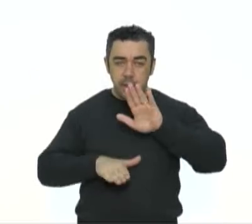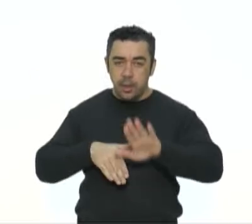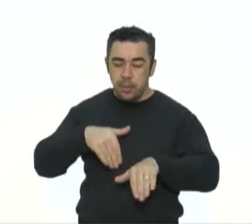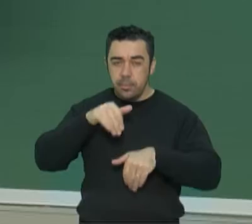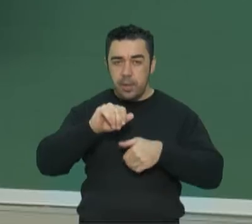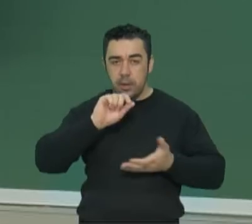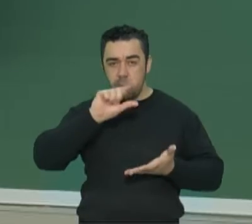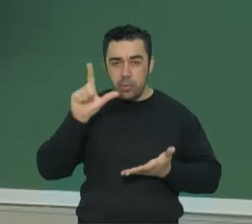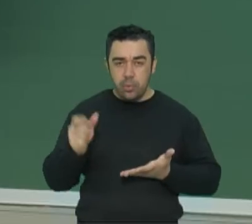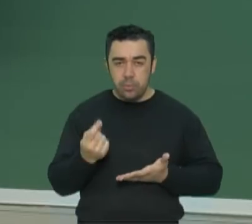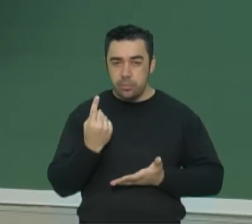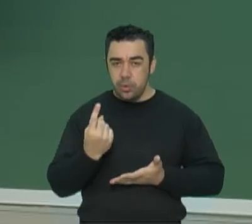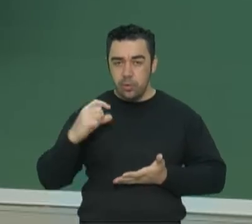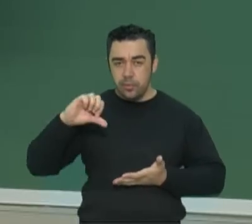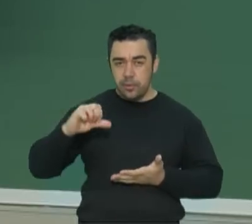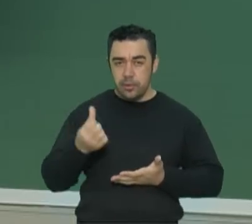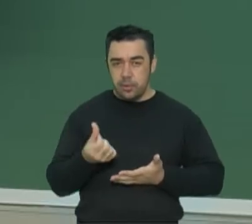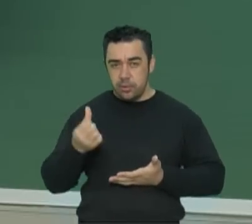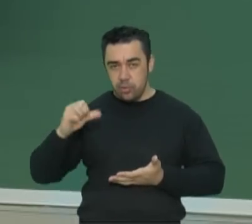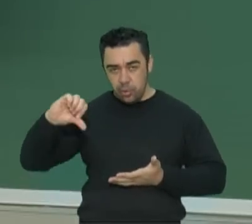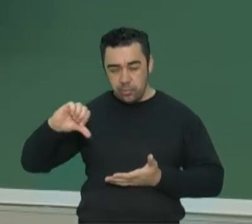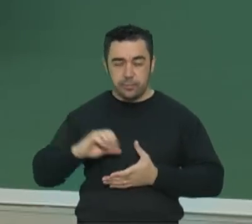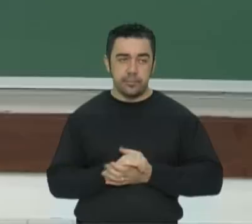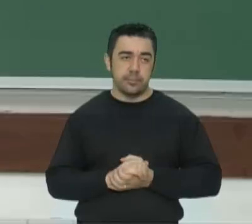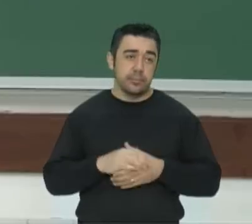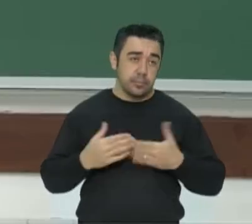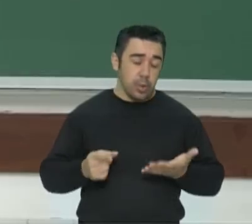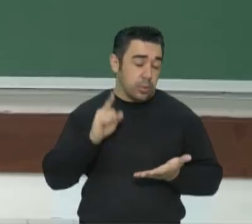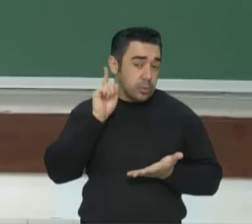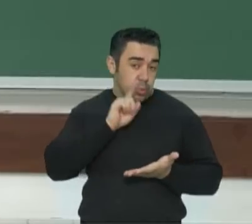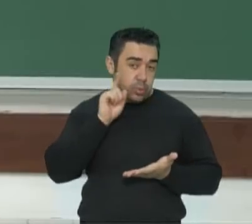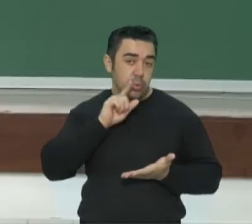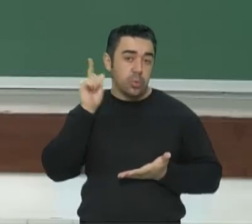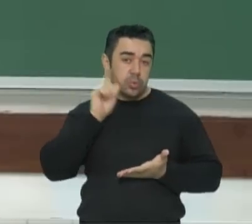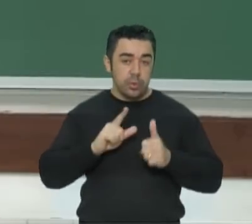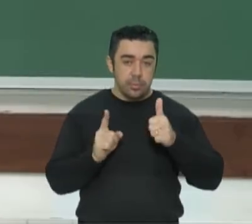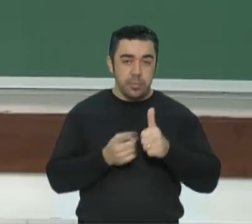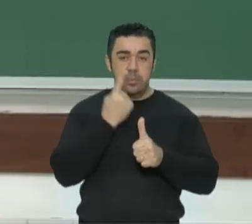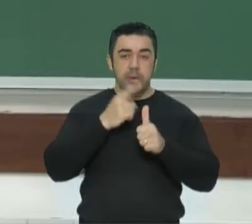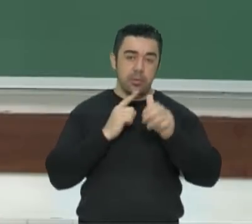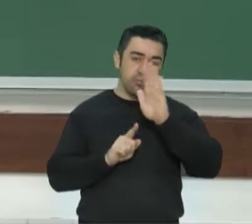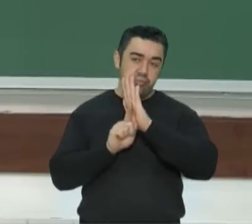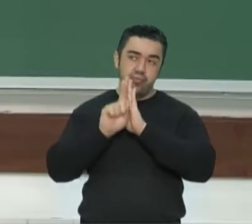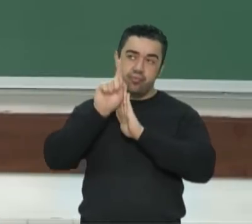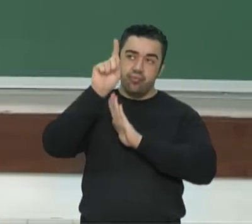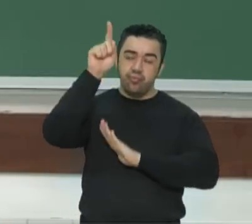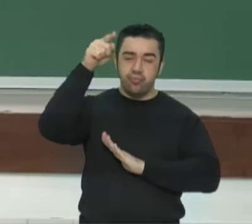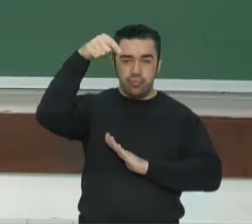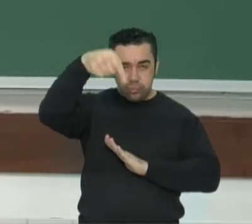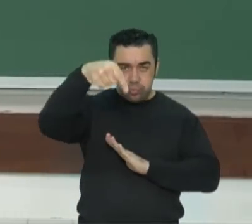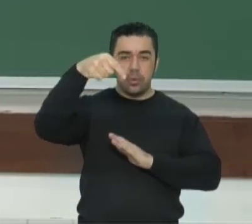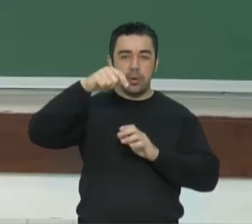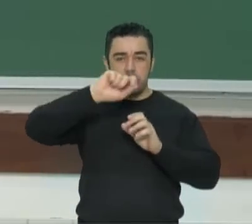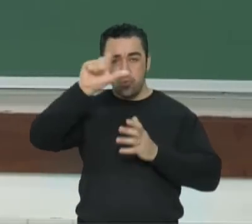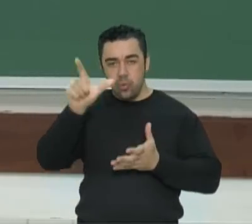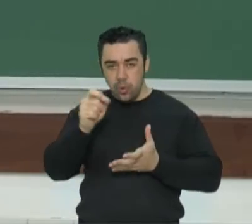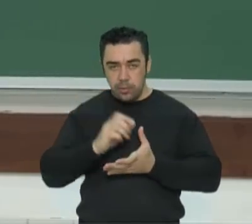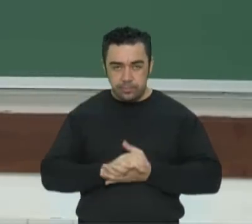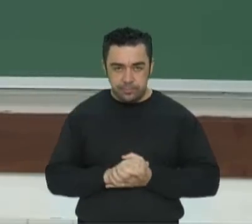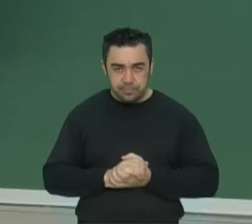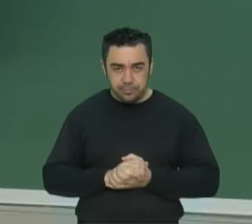na Lua, lá em 69. Os Estados Unidos, então, chegaram à Lua primeiro nessa corrida